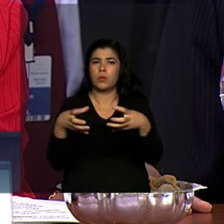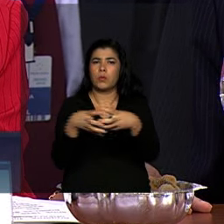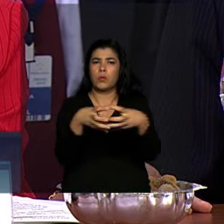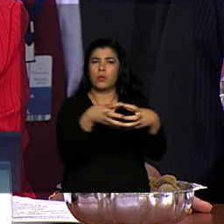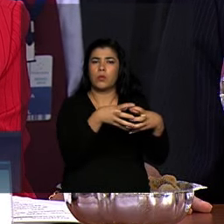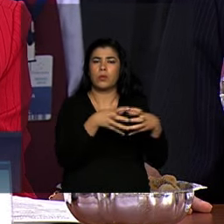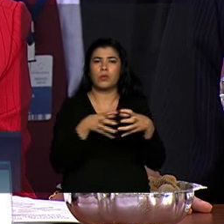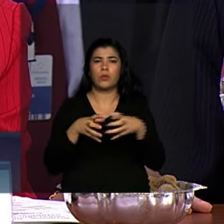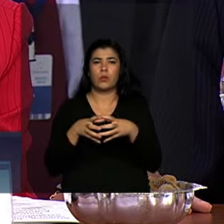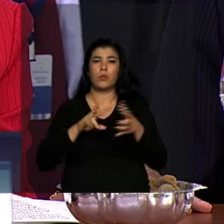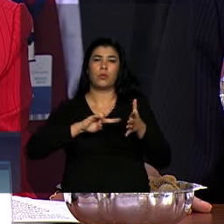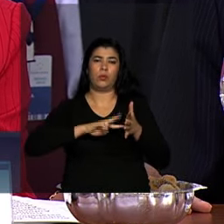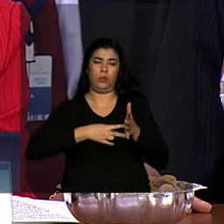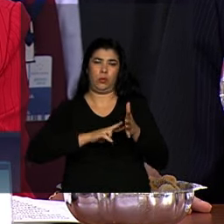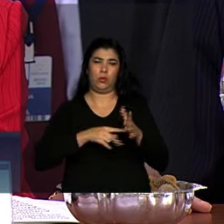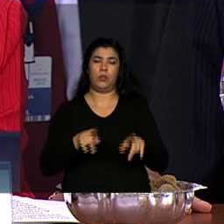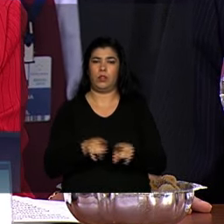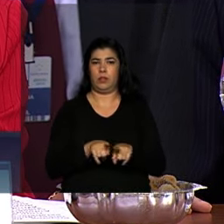organização sindical